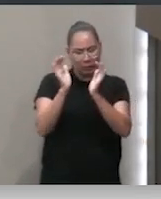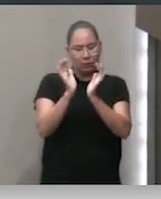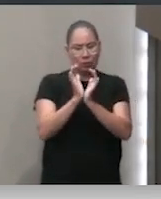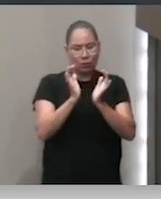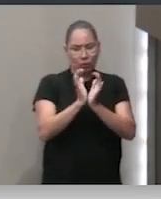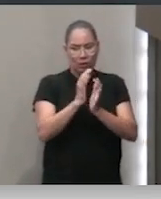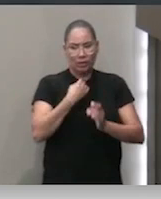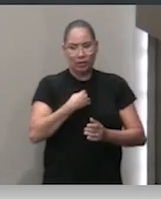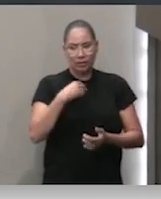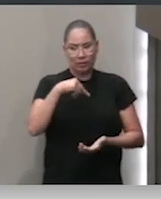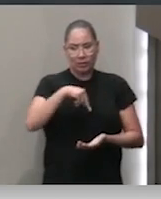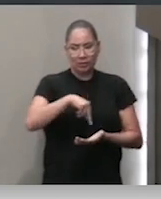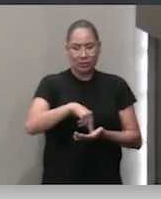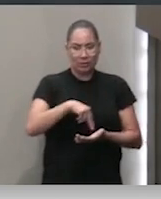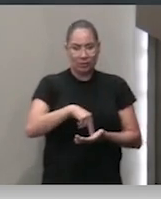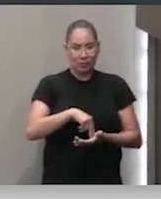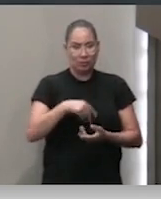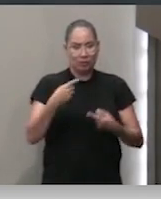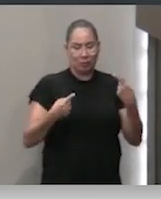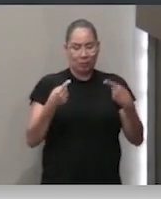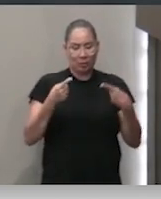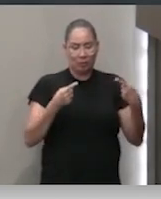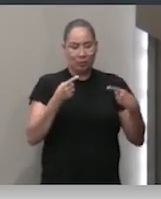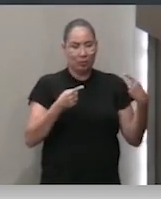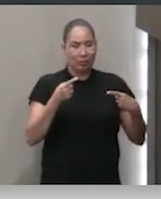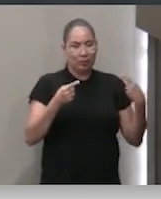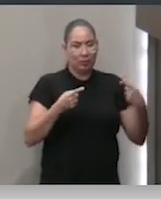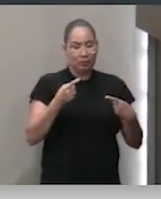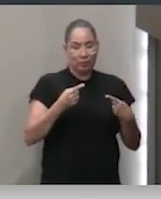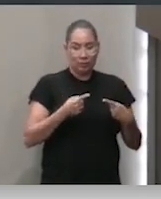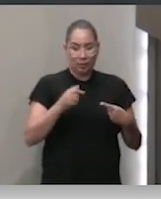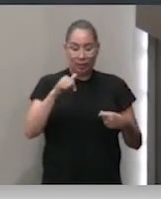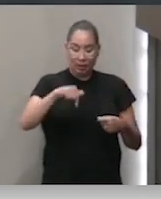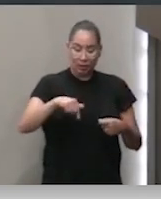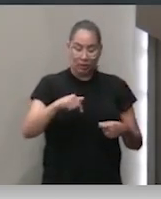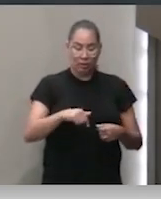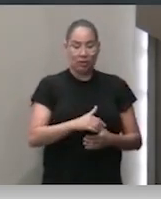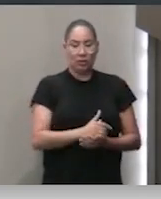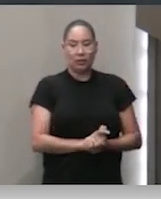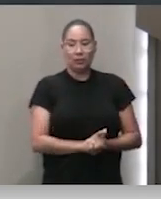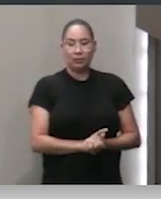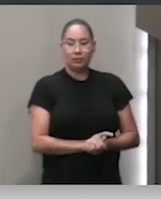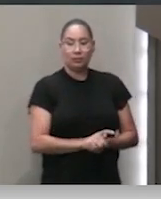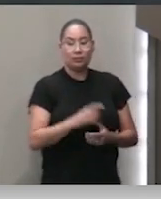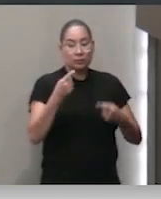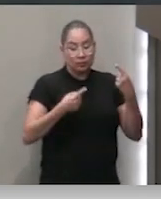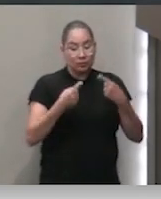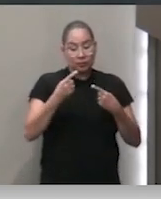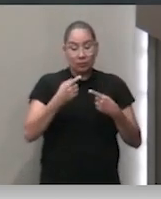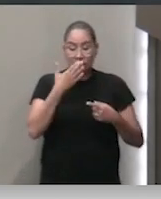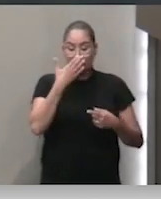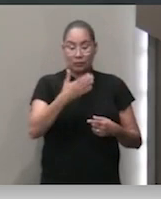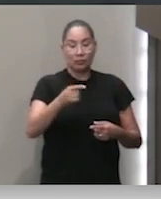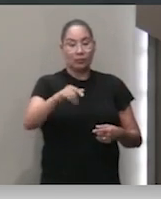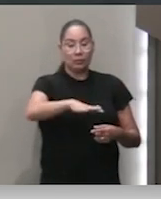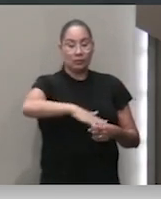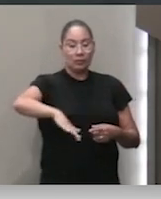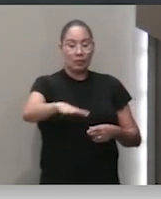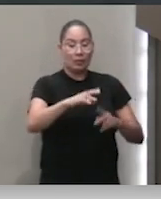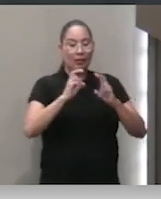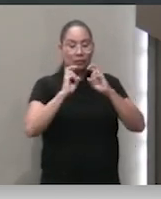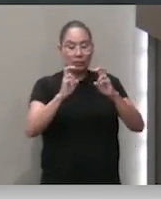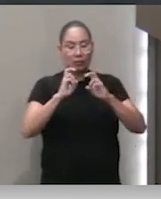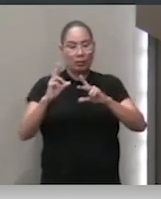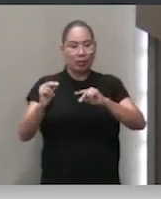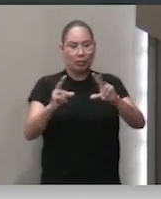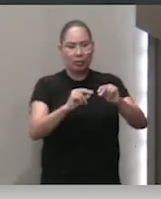ali em cima. Ali em cima fica o debate. O debate é ali em cima na tribuna. É o debate ali em cima. Se discute ali em cima. Aqui embaixo, essa gritaria, nós não conseguimos